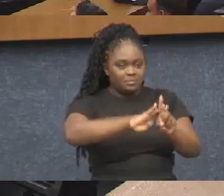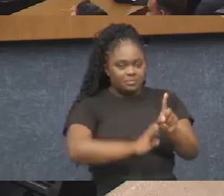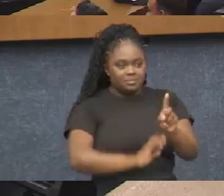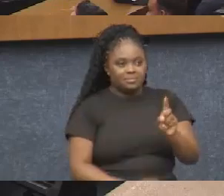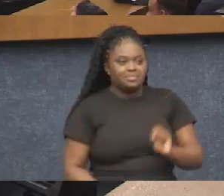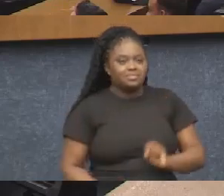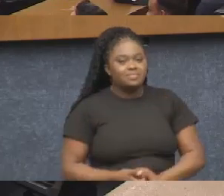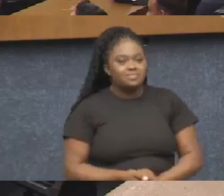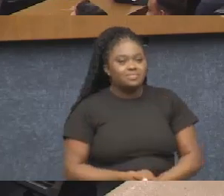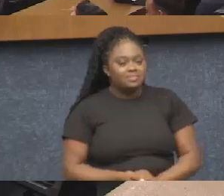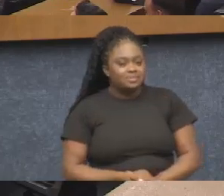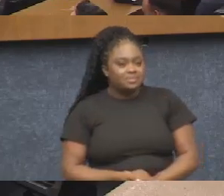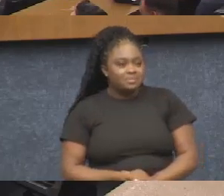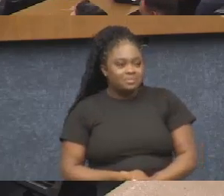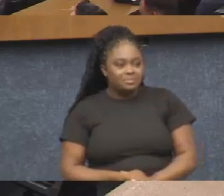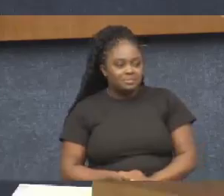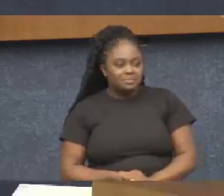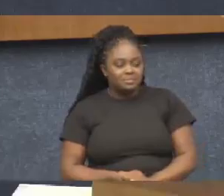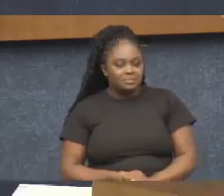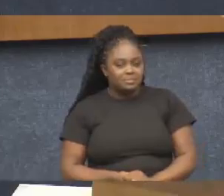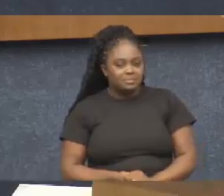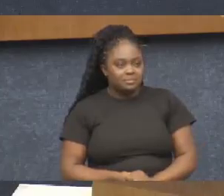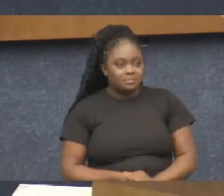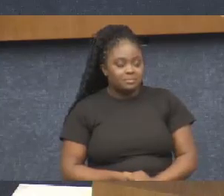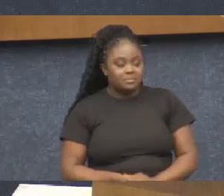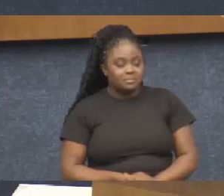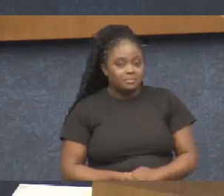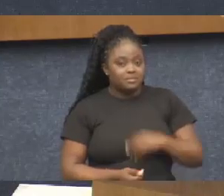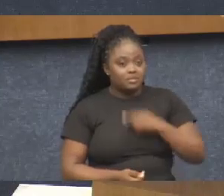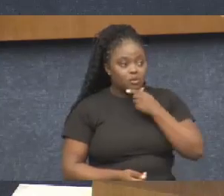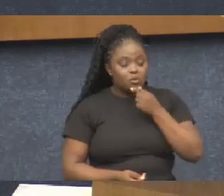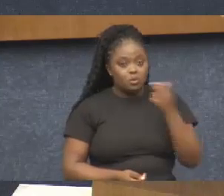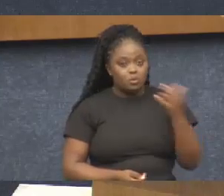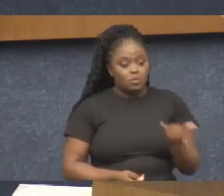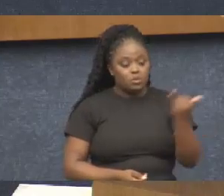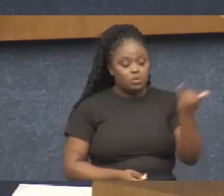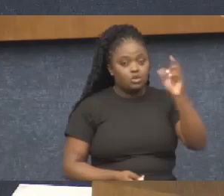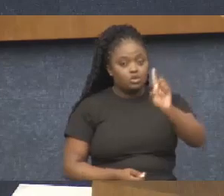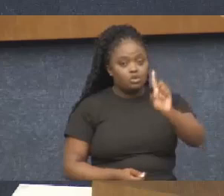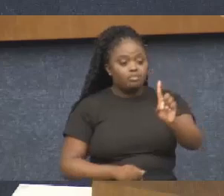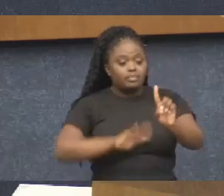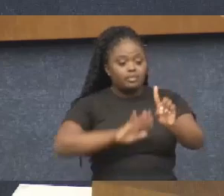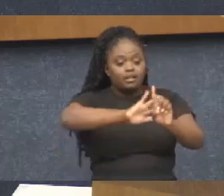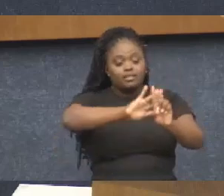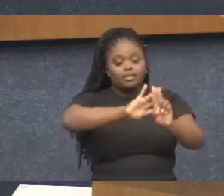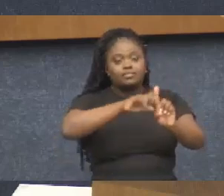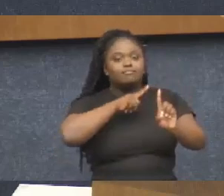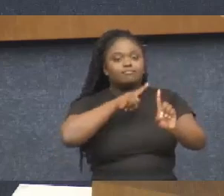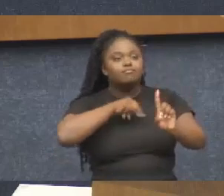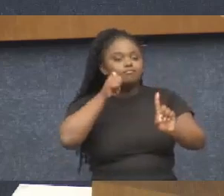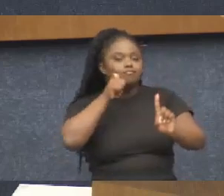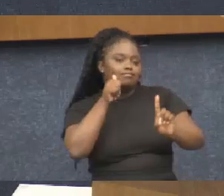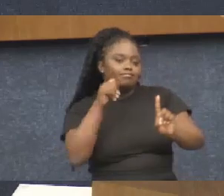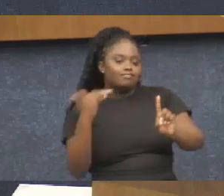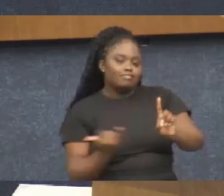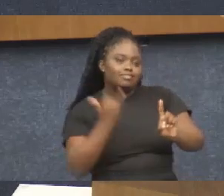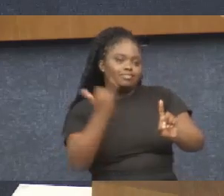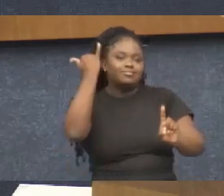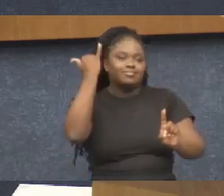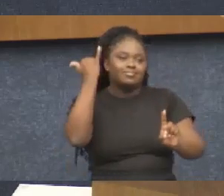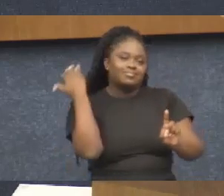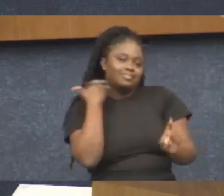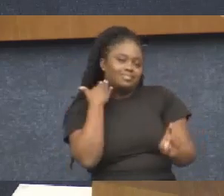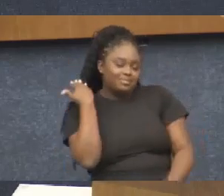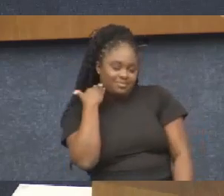né? Mas, por trás de um grande homem, sempre tem uma grande mulher